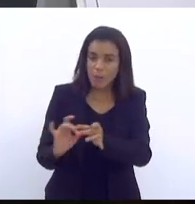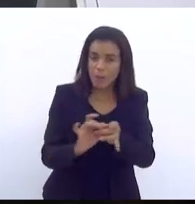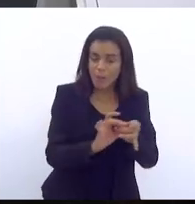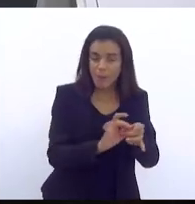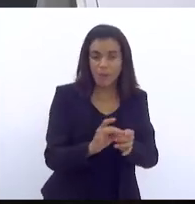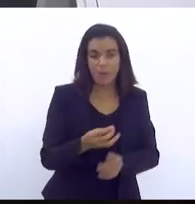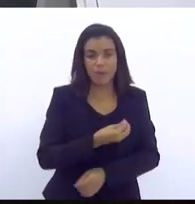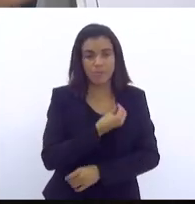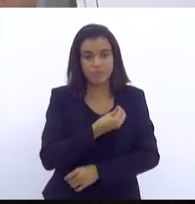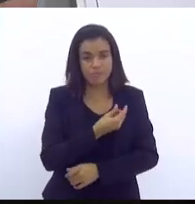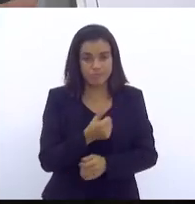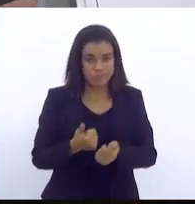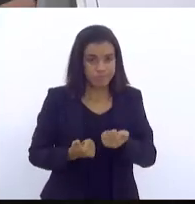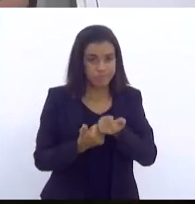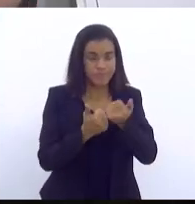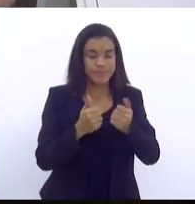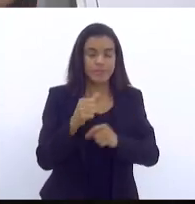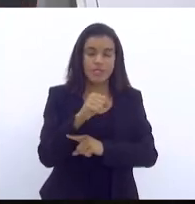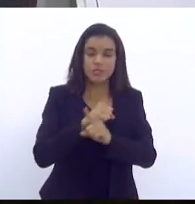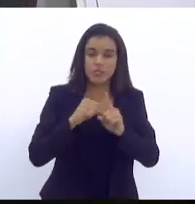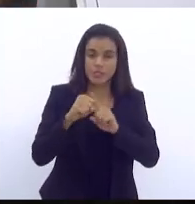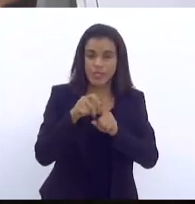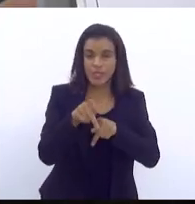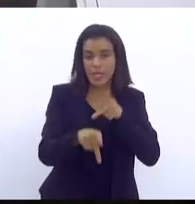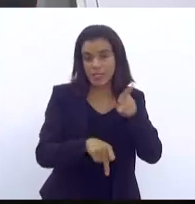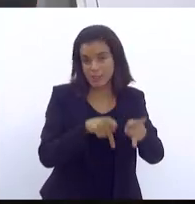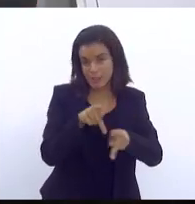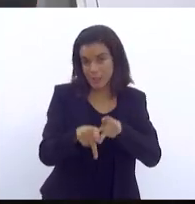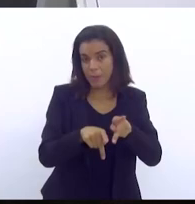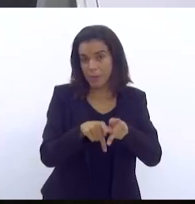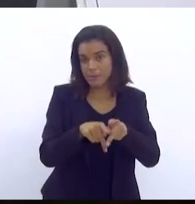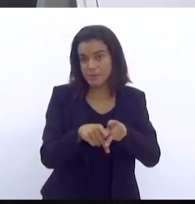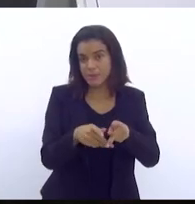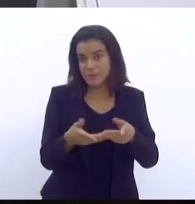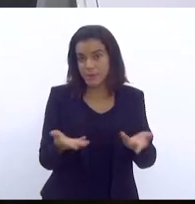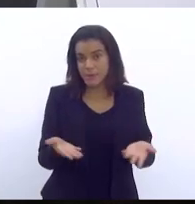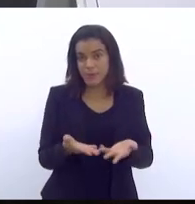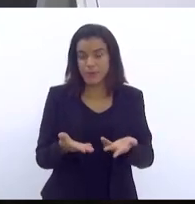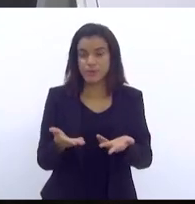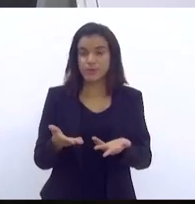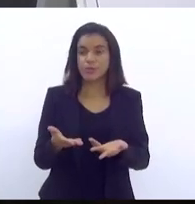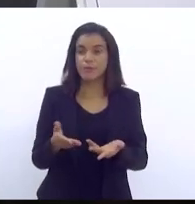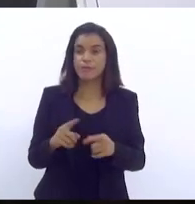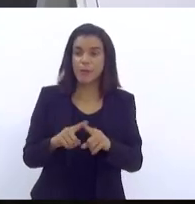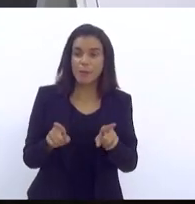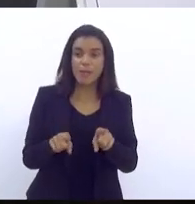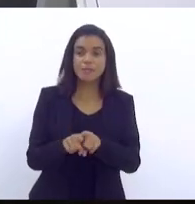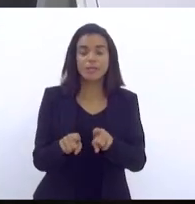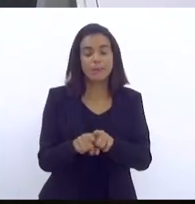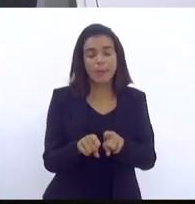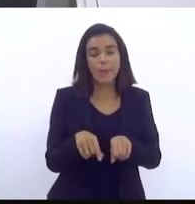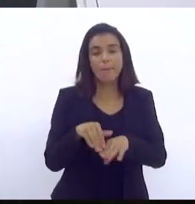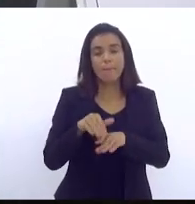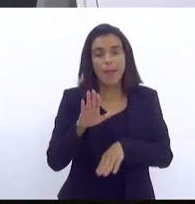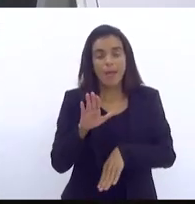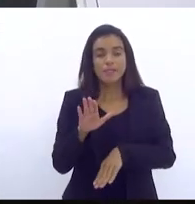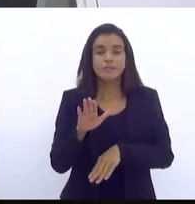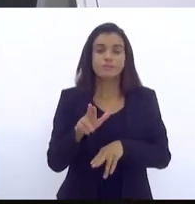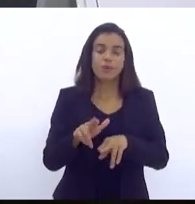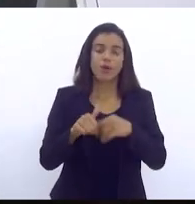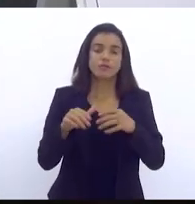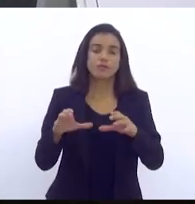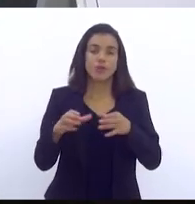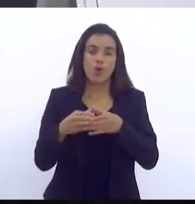participação e o apoio da sociedade civil que tá sendo feito hoje nessa audiência pública mas pode ser feita cada vez mais por meio desse